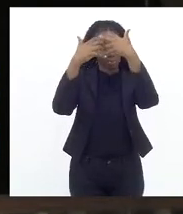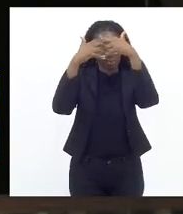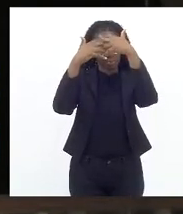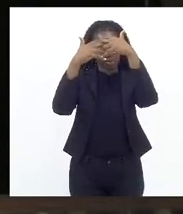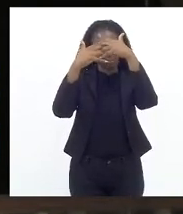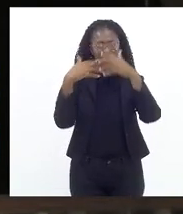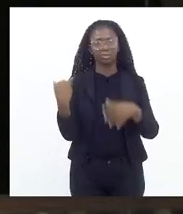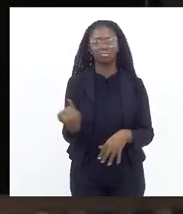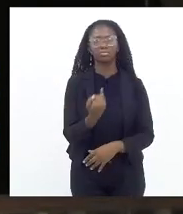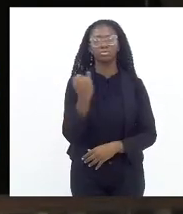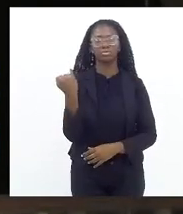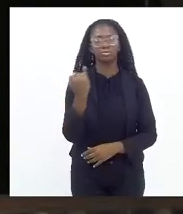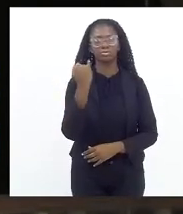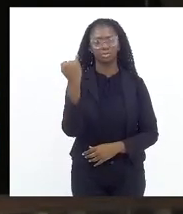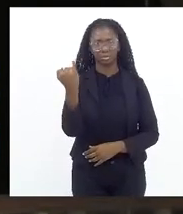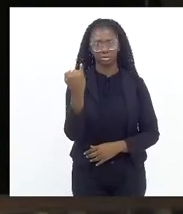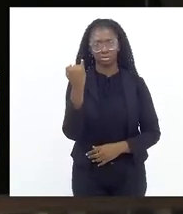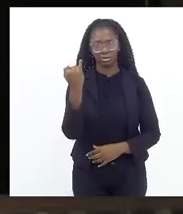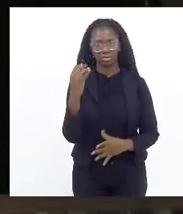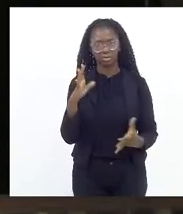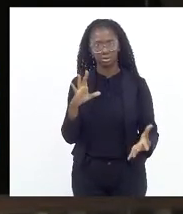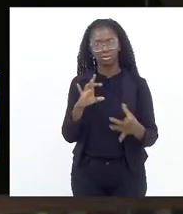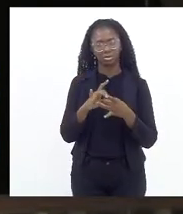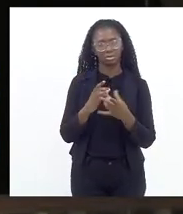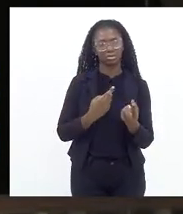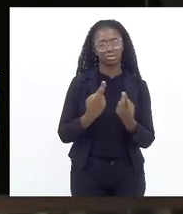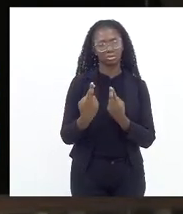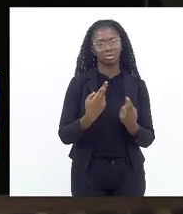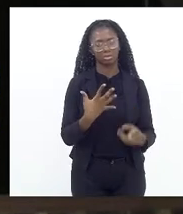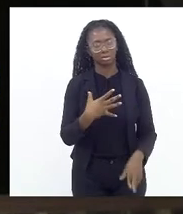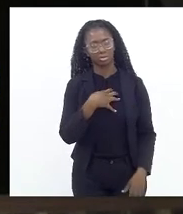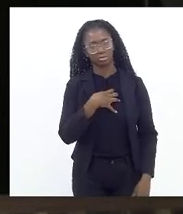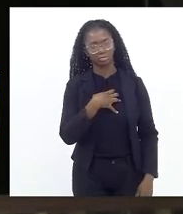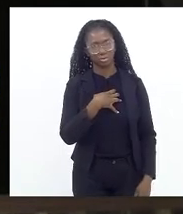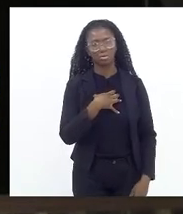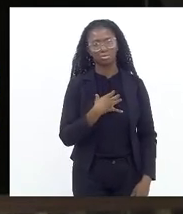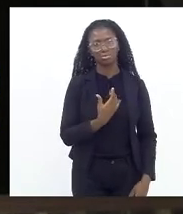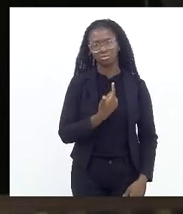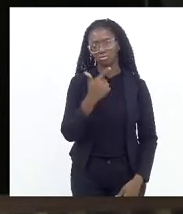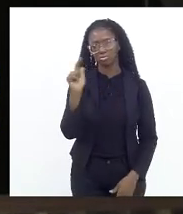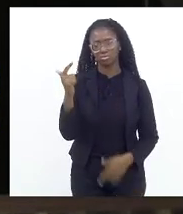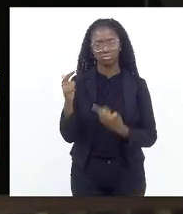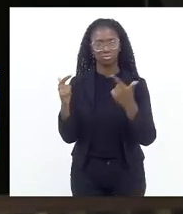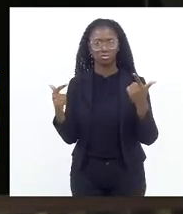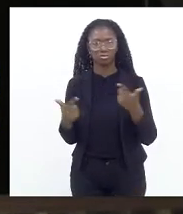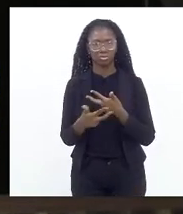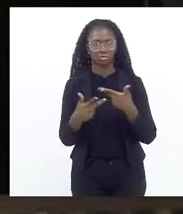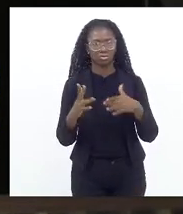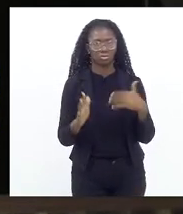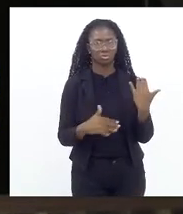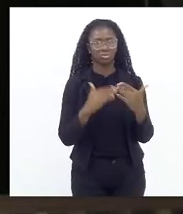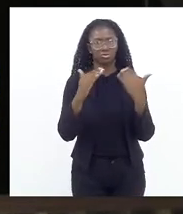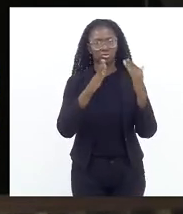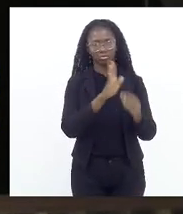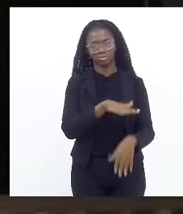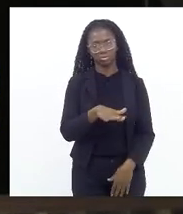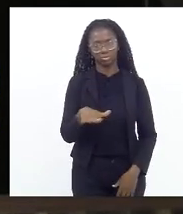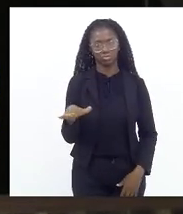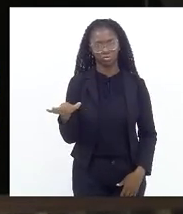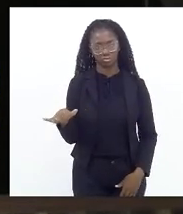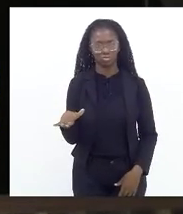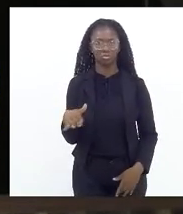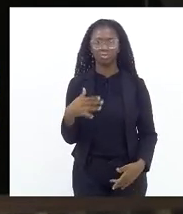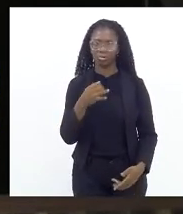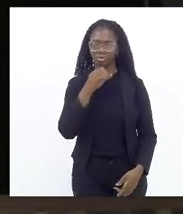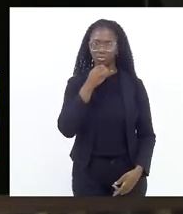É importante concatenar as relações afetivas com outros aspectos do desenvolvimento infantil, como